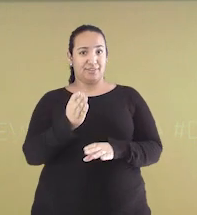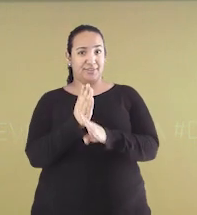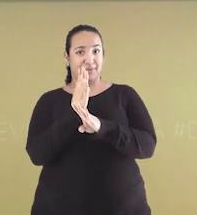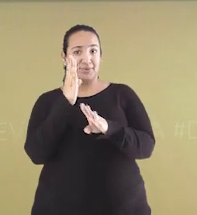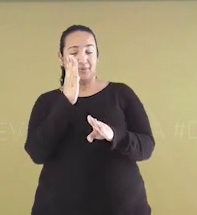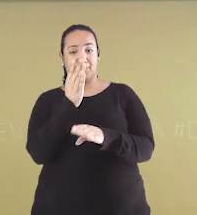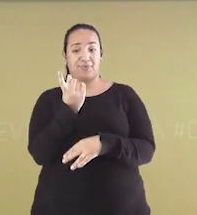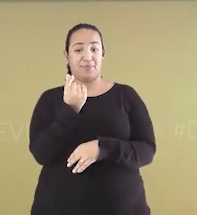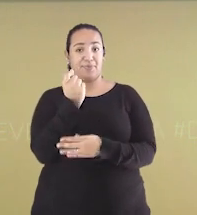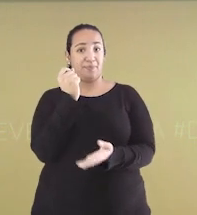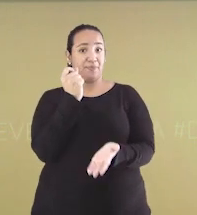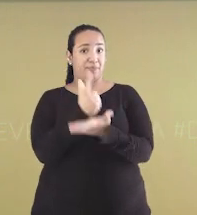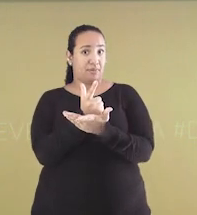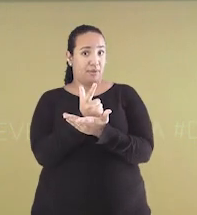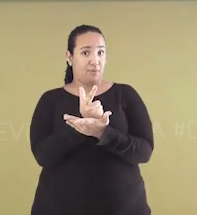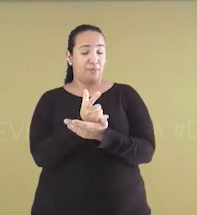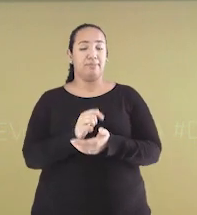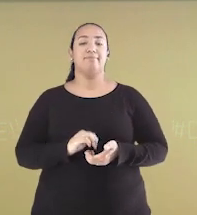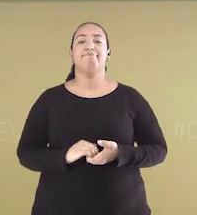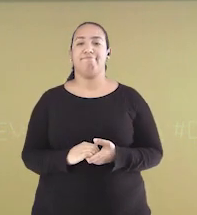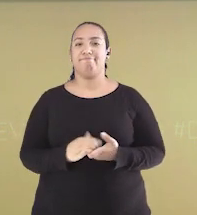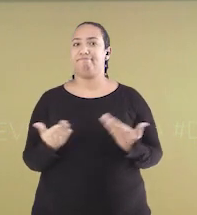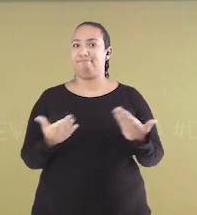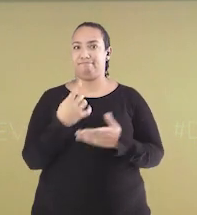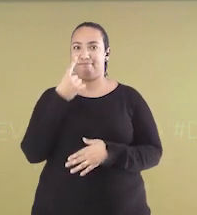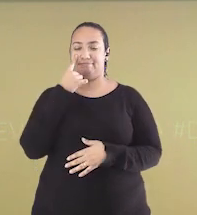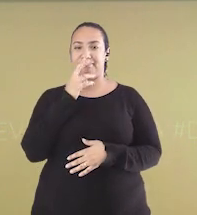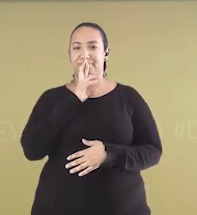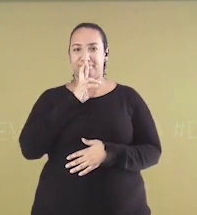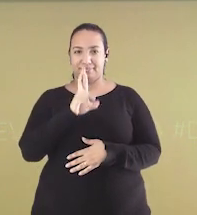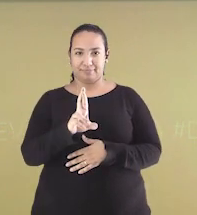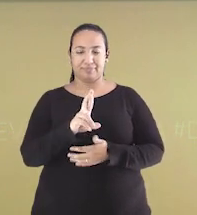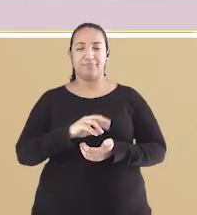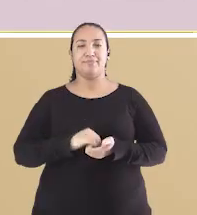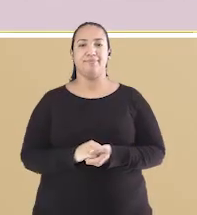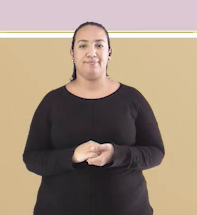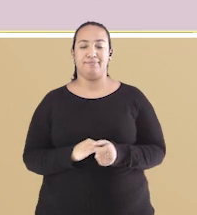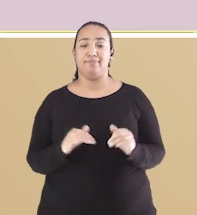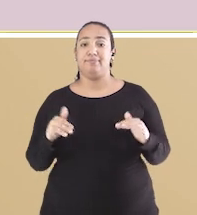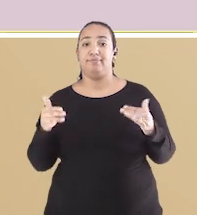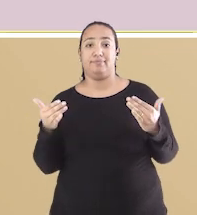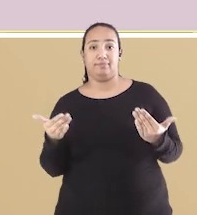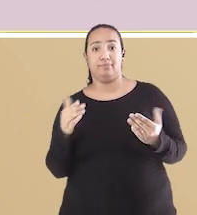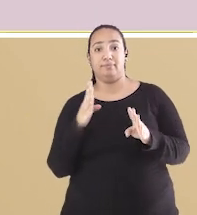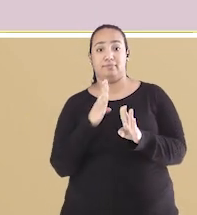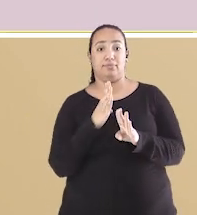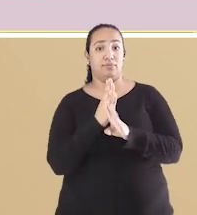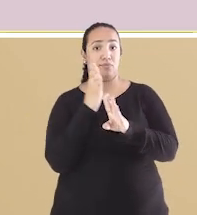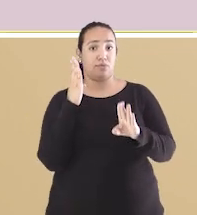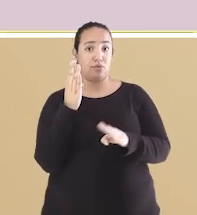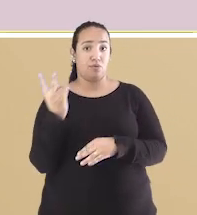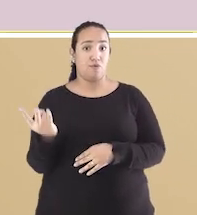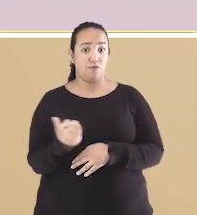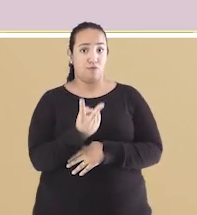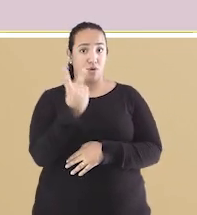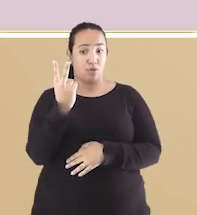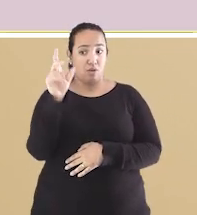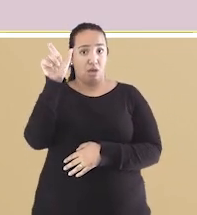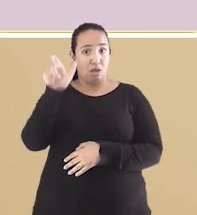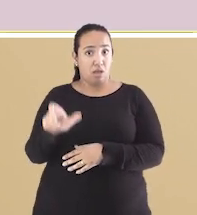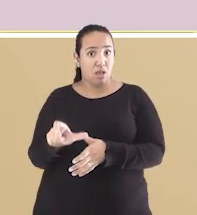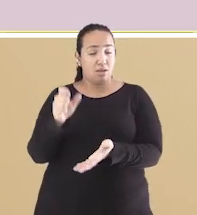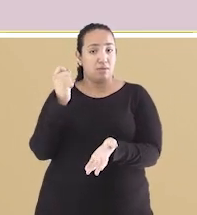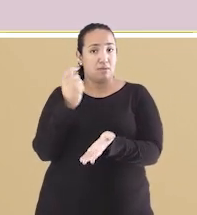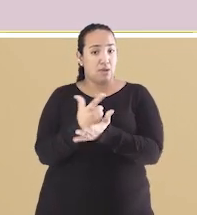Descobriram quanto Paulo pagou pela taxa de esgoto? Vamos conferir? Para descobrir o valor que Paulo